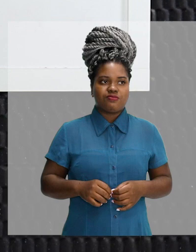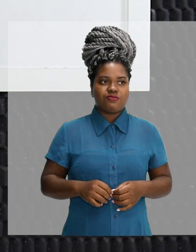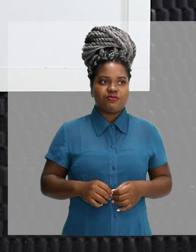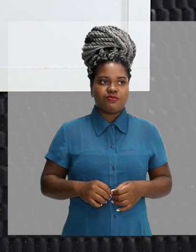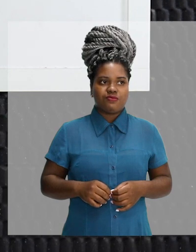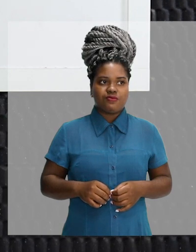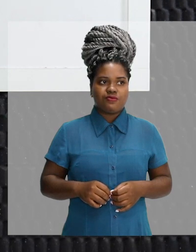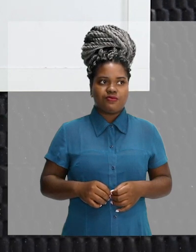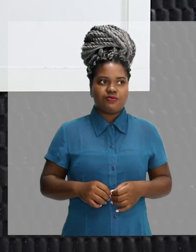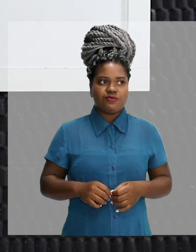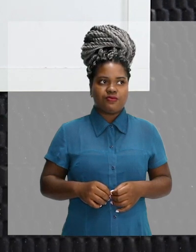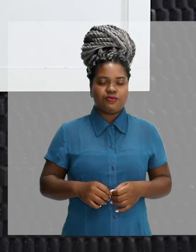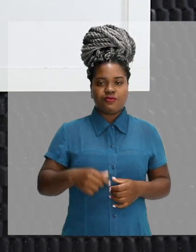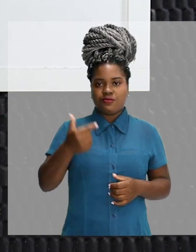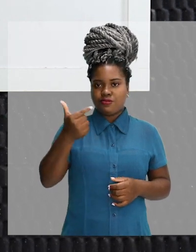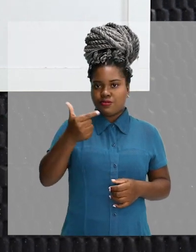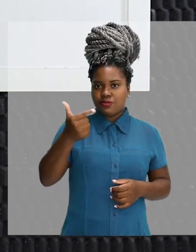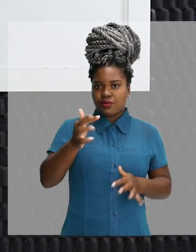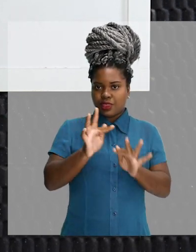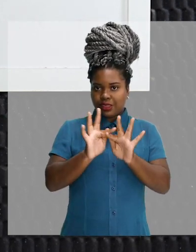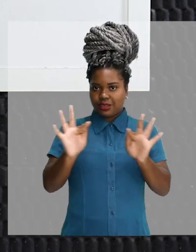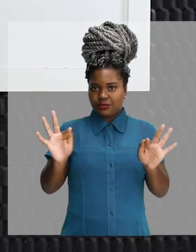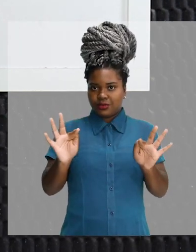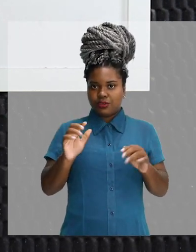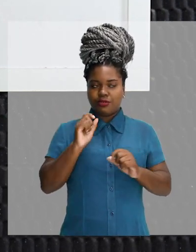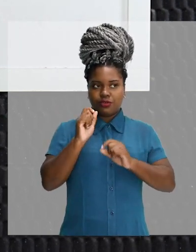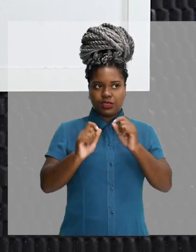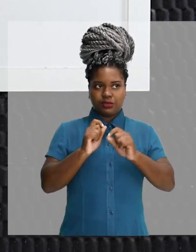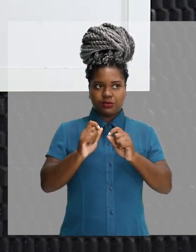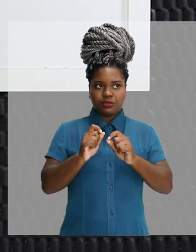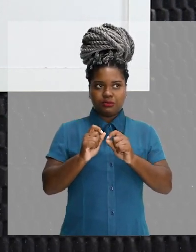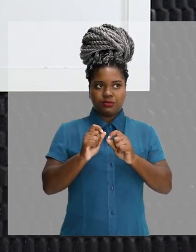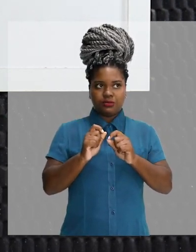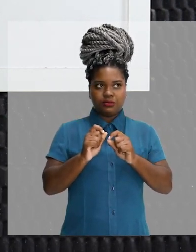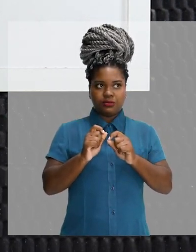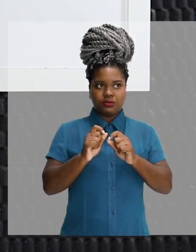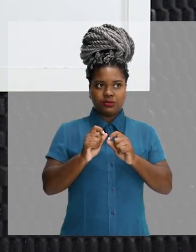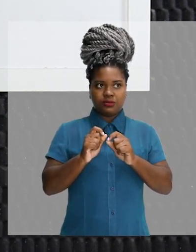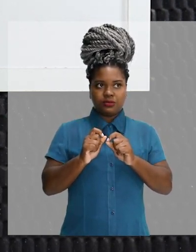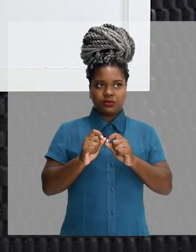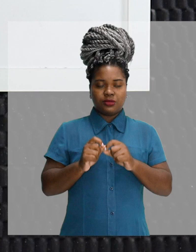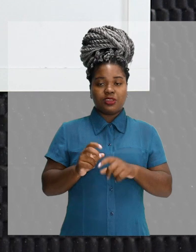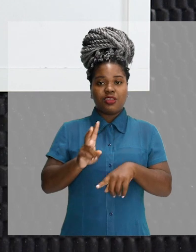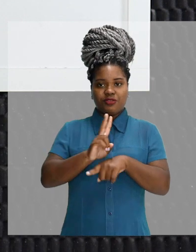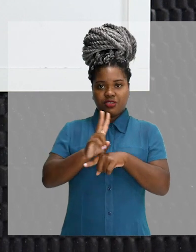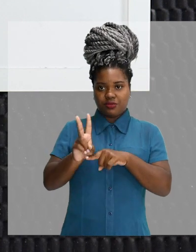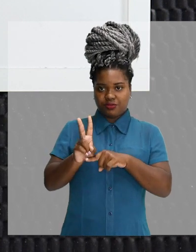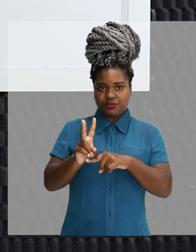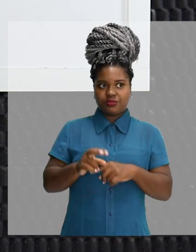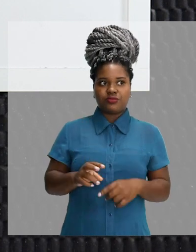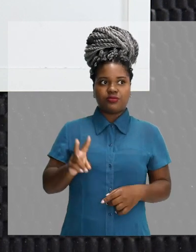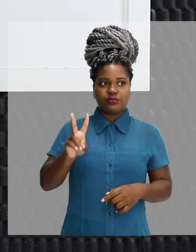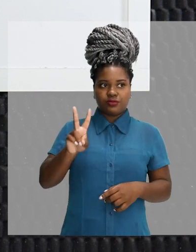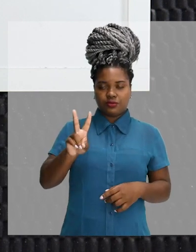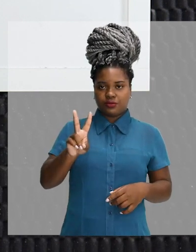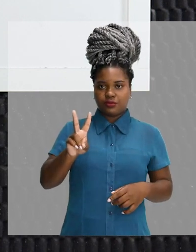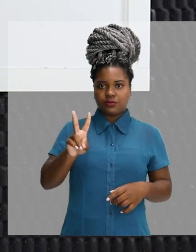lá. A segunda função é a função velocidade por tempo. A gente deve lembrar, velocidade